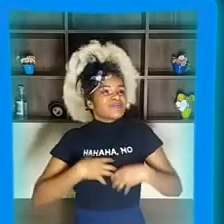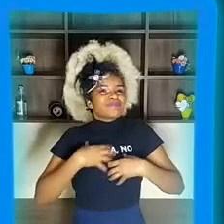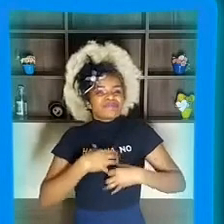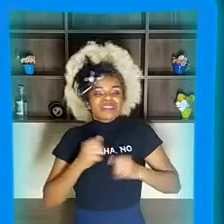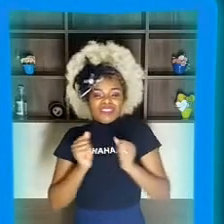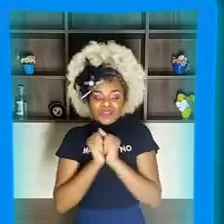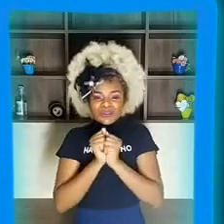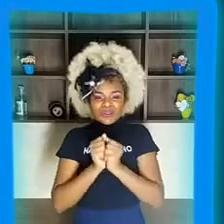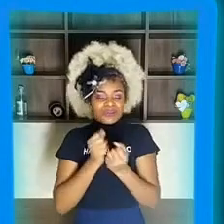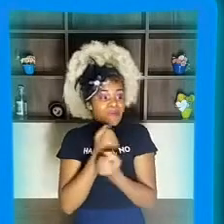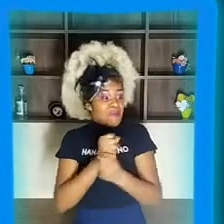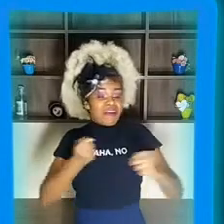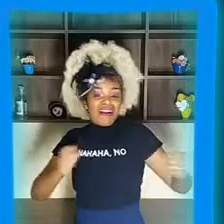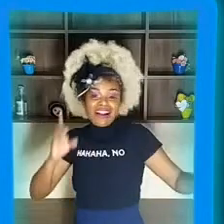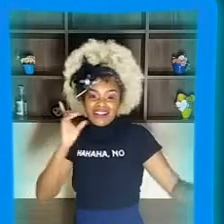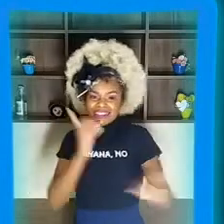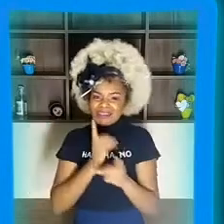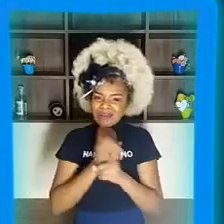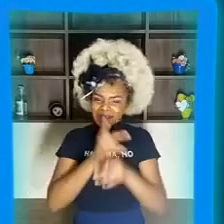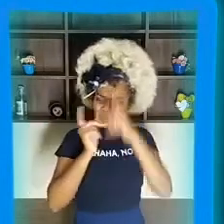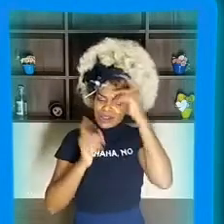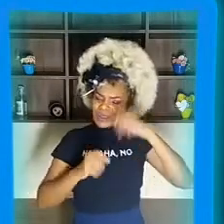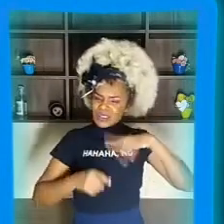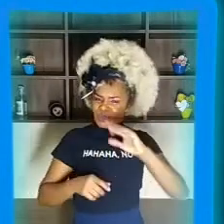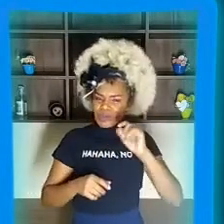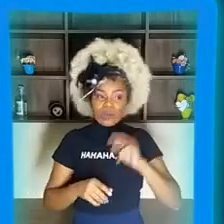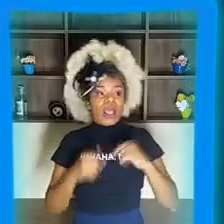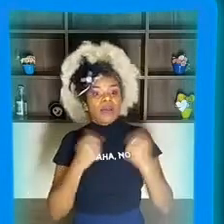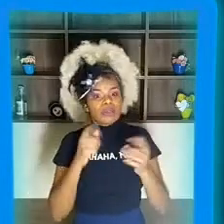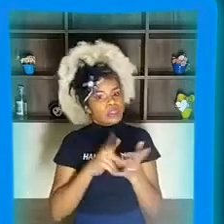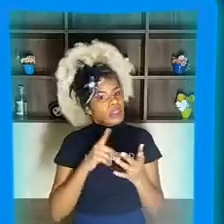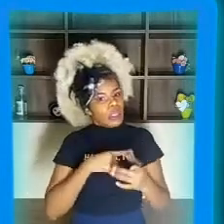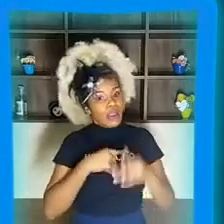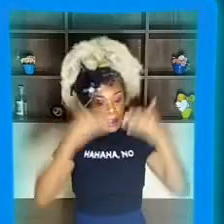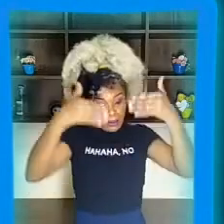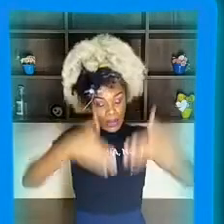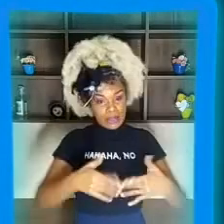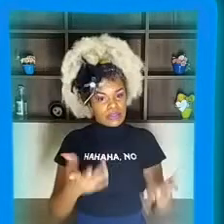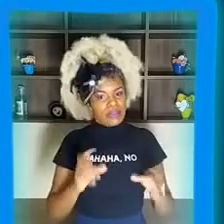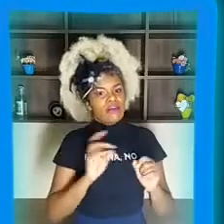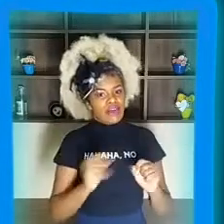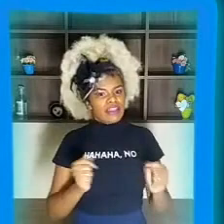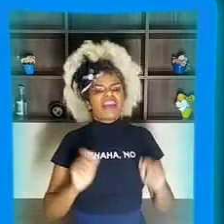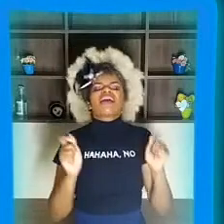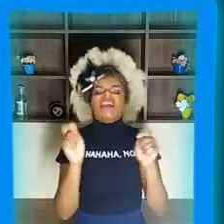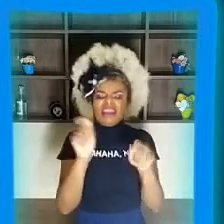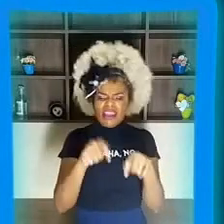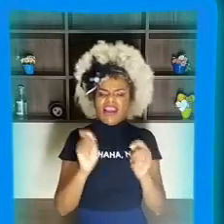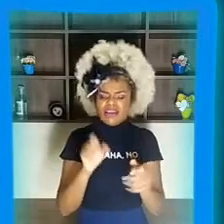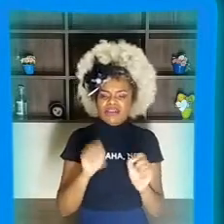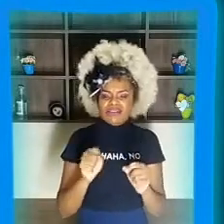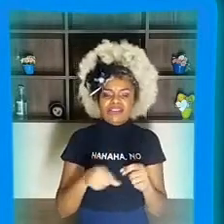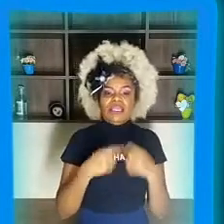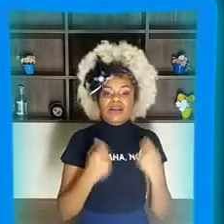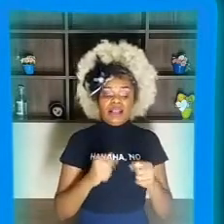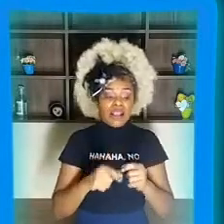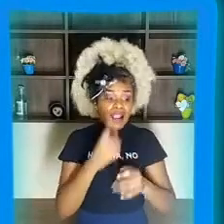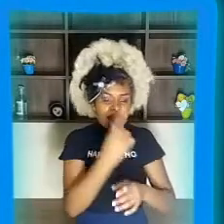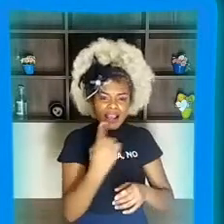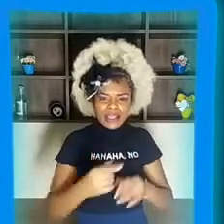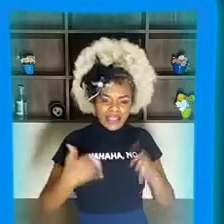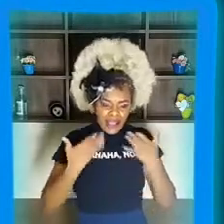estarmos aí num grande encontro. O pessoal do Espirituoso falou assim, vai ter que ter versão presencial. É isso Sim. mesmo, né? Cada